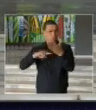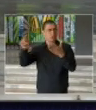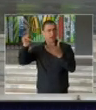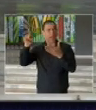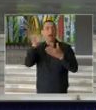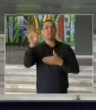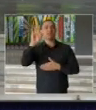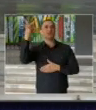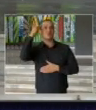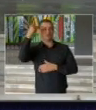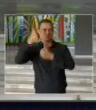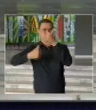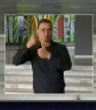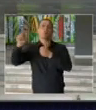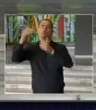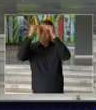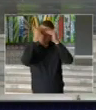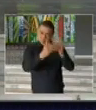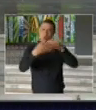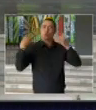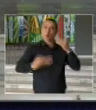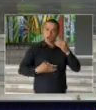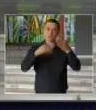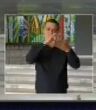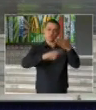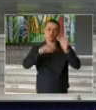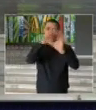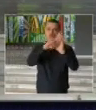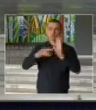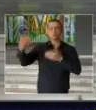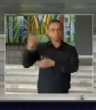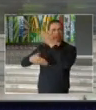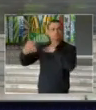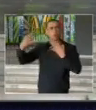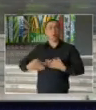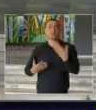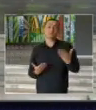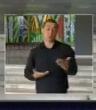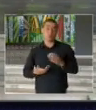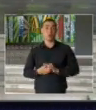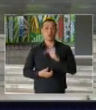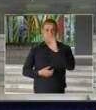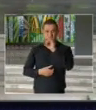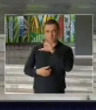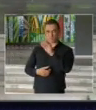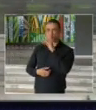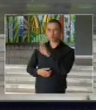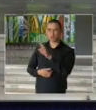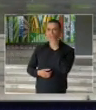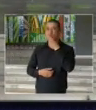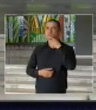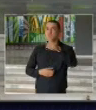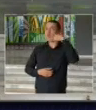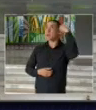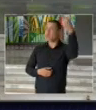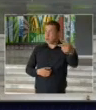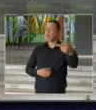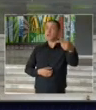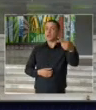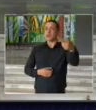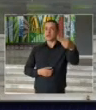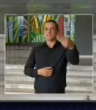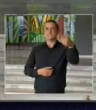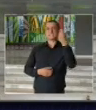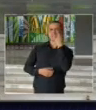vai falar, se você não sabe do assunto, então não fala. É. Ou você faz... Gente, não tem assessoria? O governador não tem assessoria para você falar